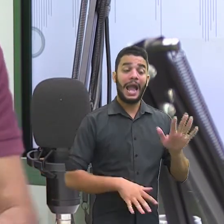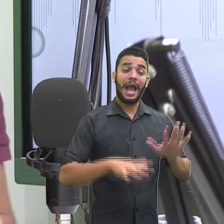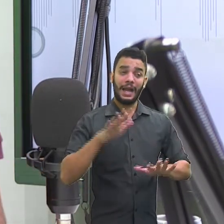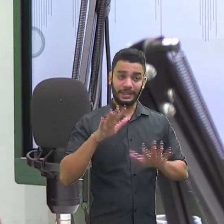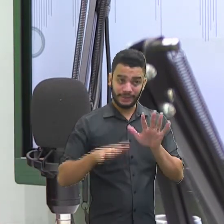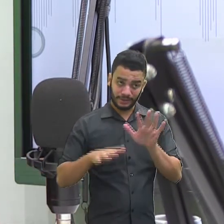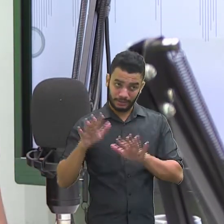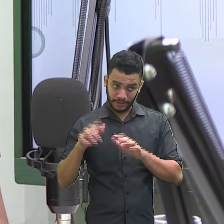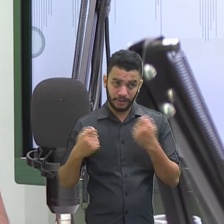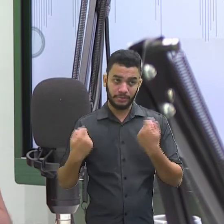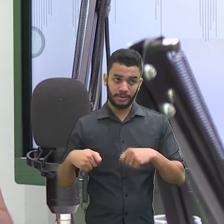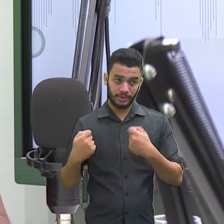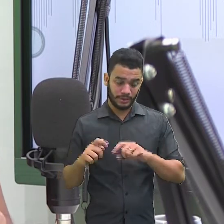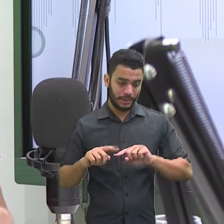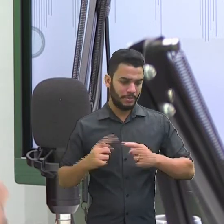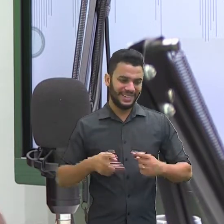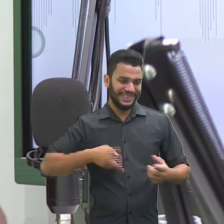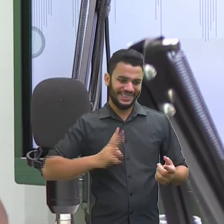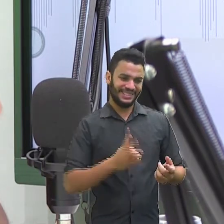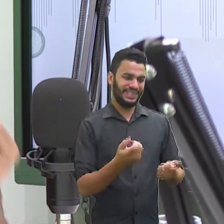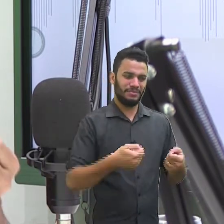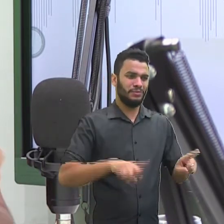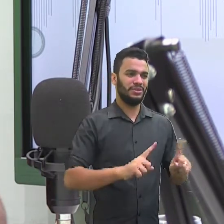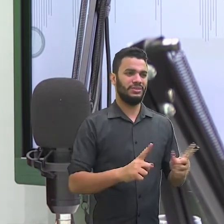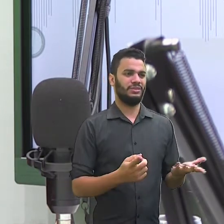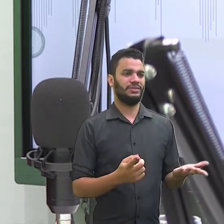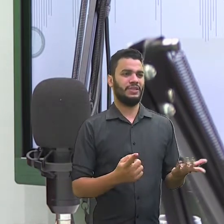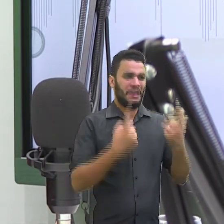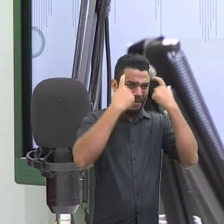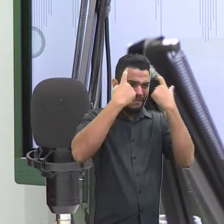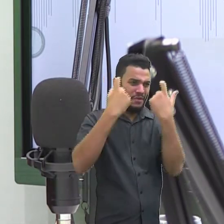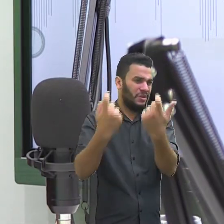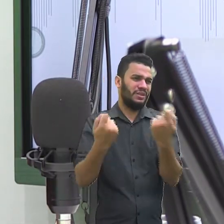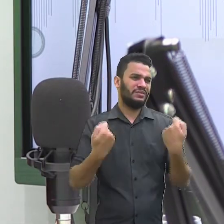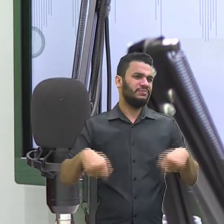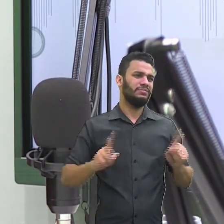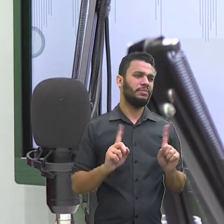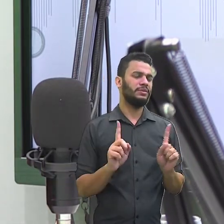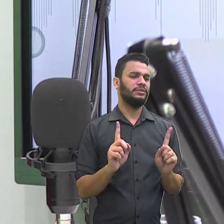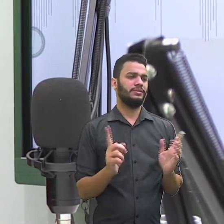Então precisa relacionar, conviver, é olho no olho, é